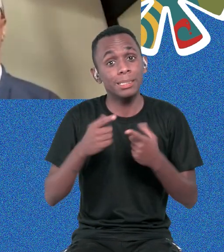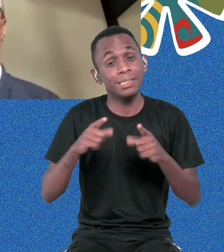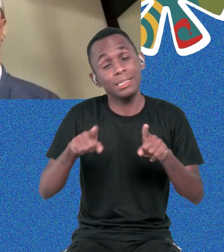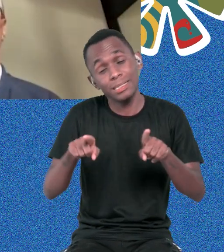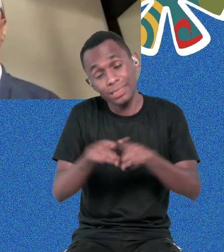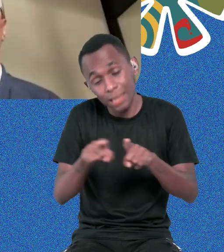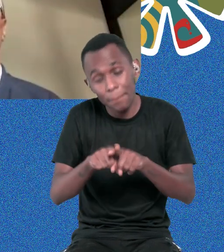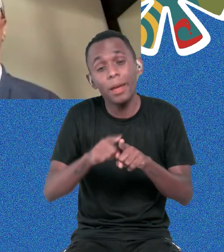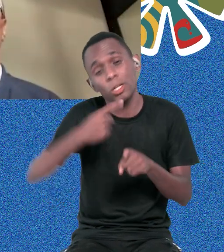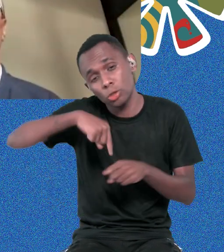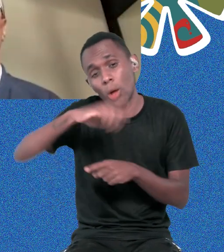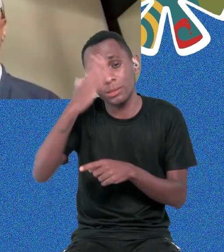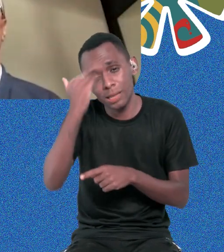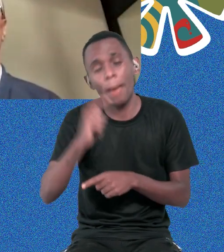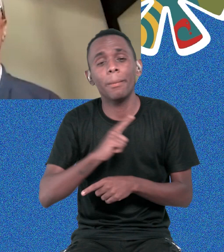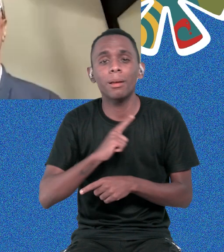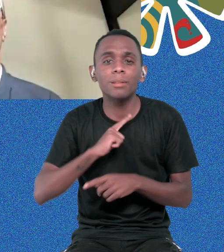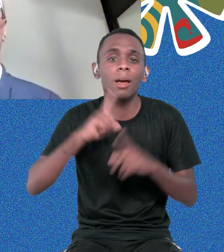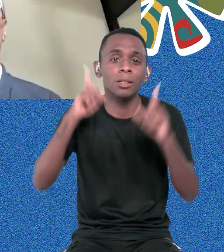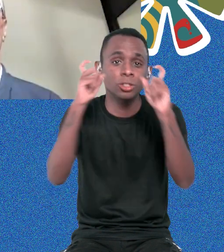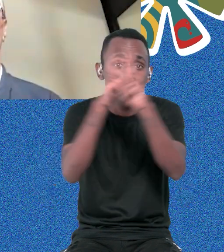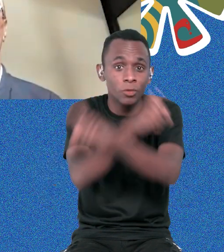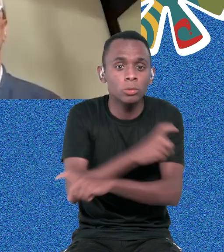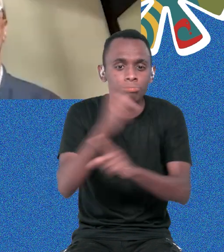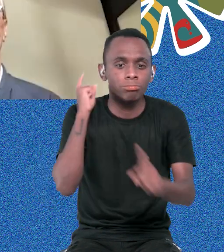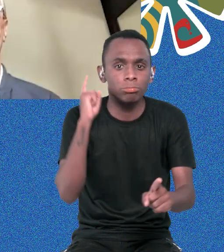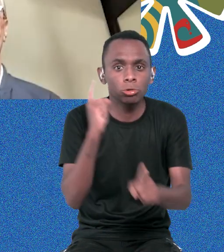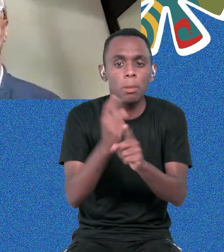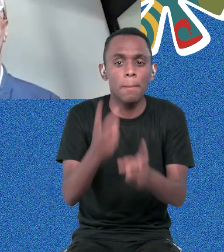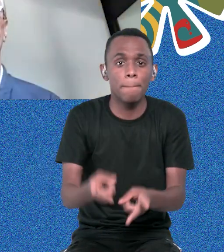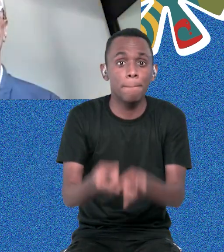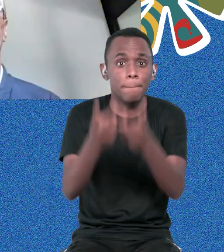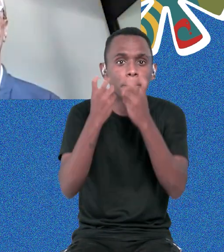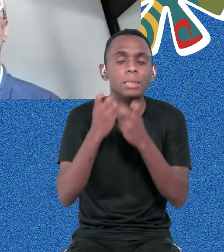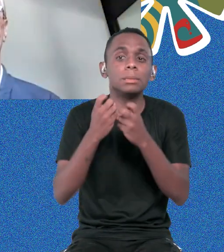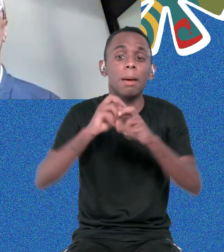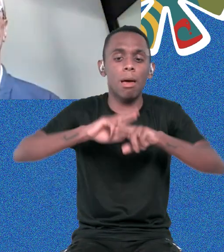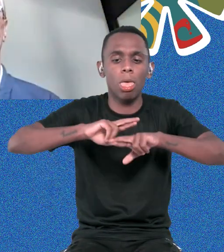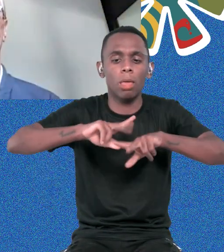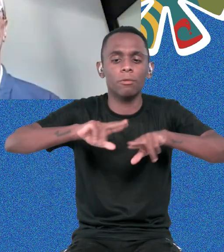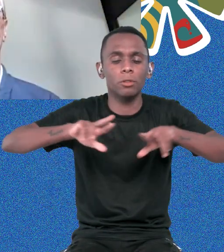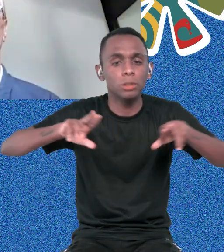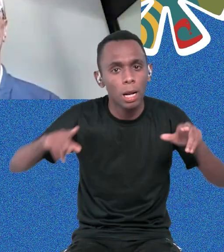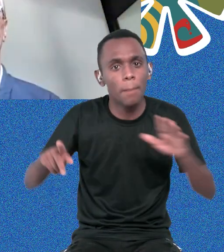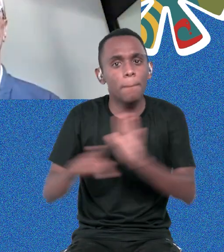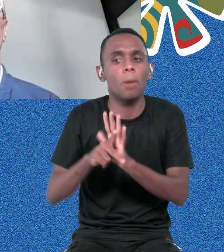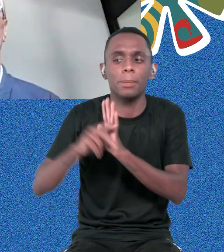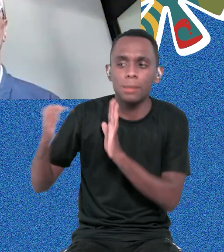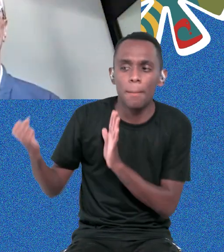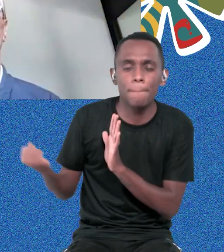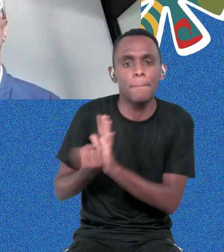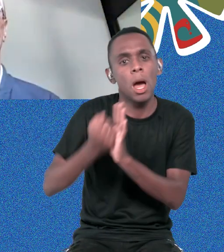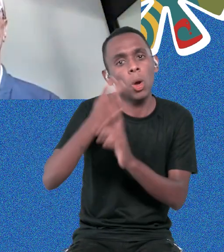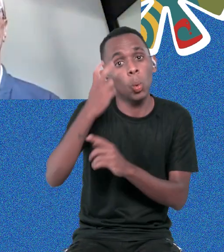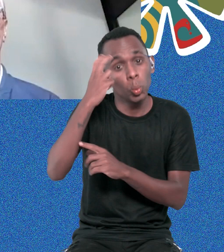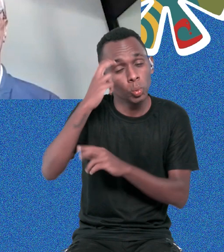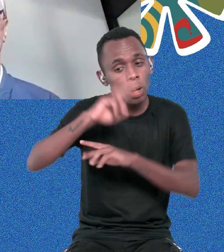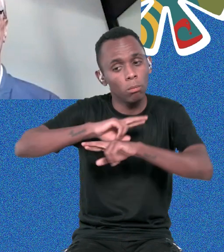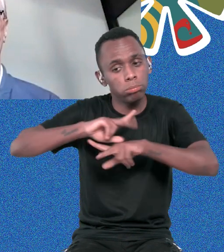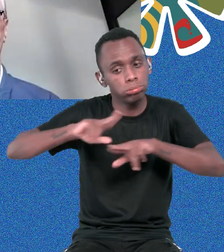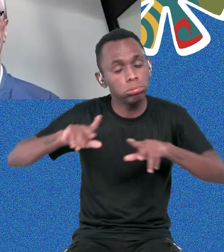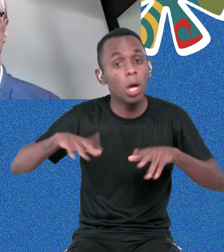a dificuldade da gente identificar a diversidade dessas matrizes culturais. E qual